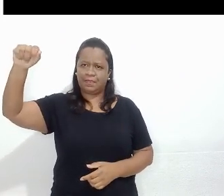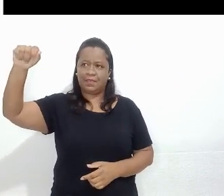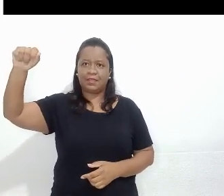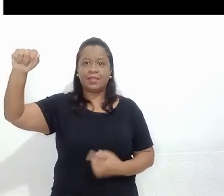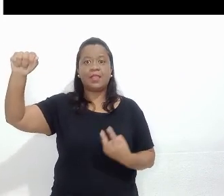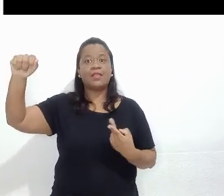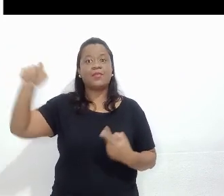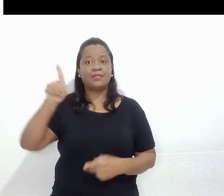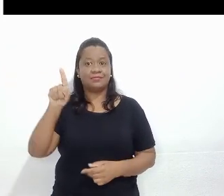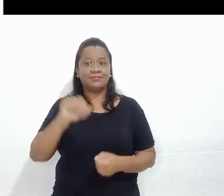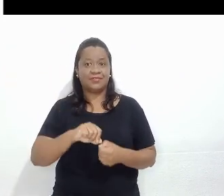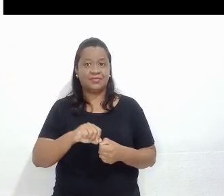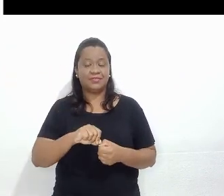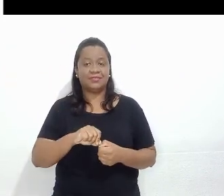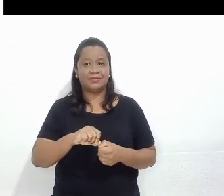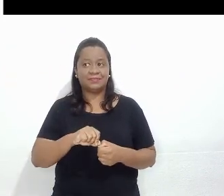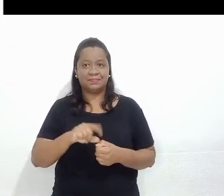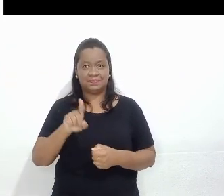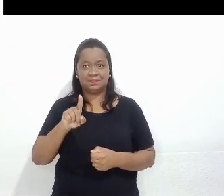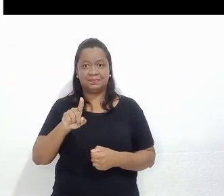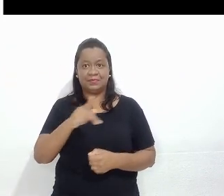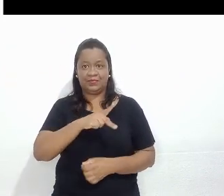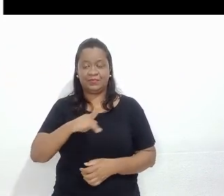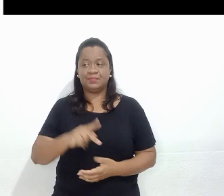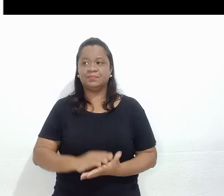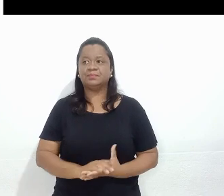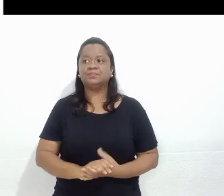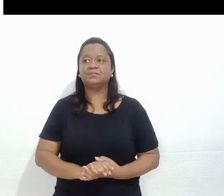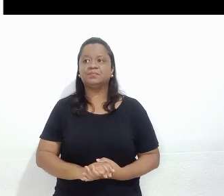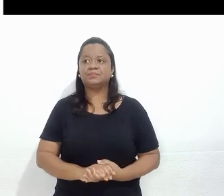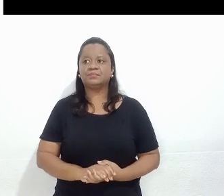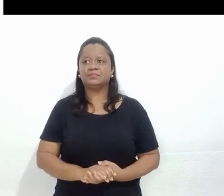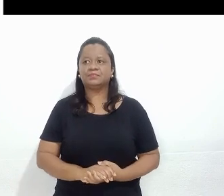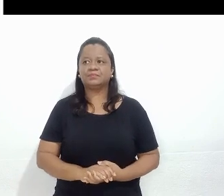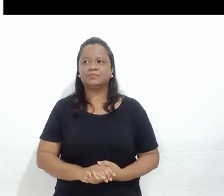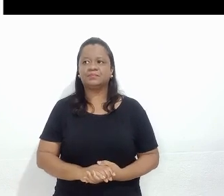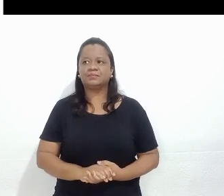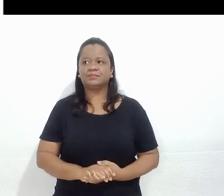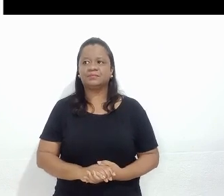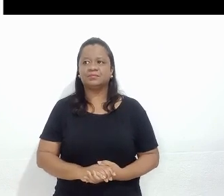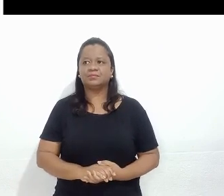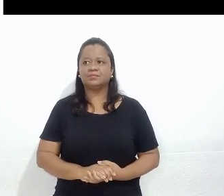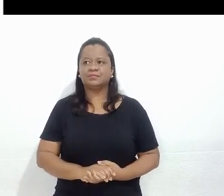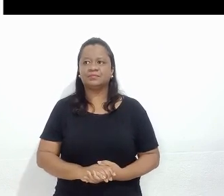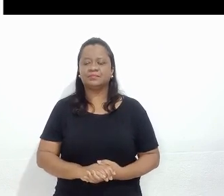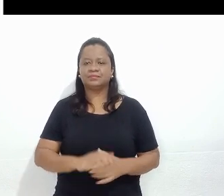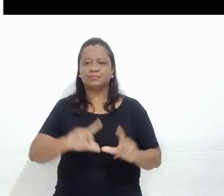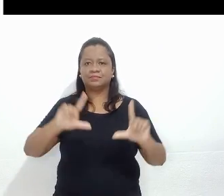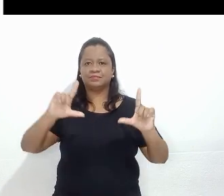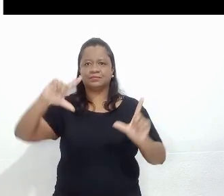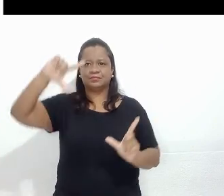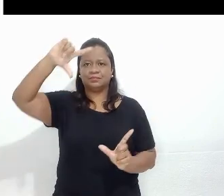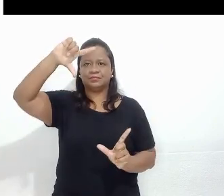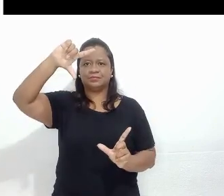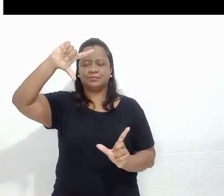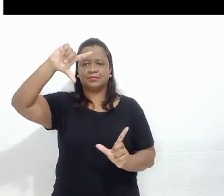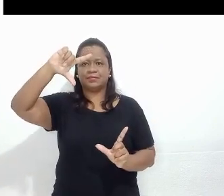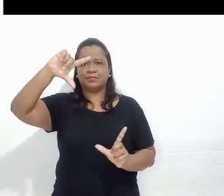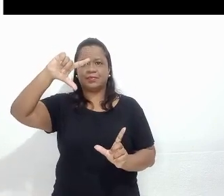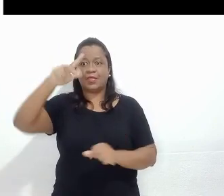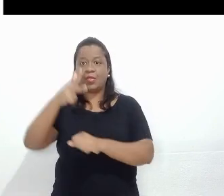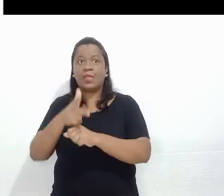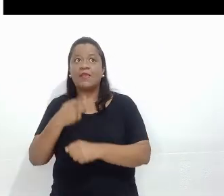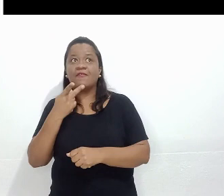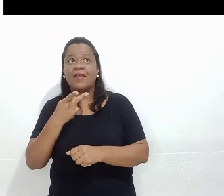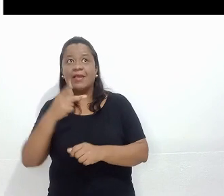aqui. O microfone vem entrando em quadro aqui com a minha mão. Ele vem entrando. Aí o cameraman fala, vazou. Aí